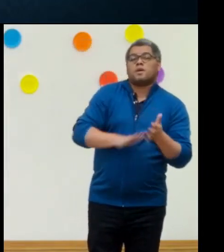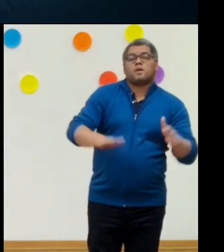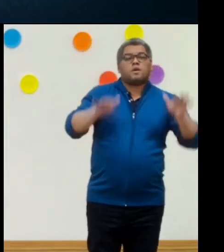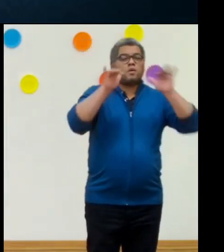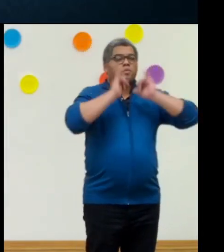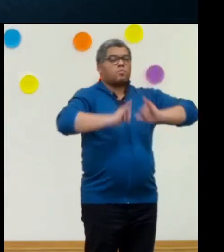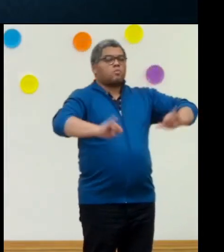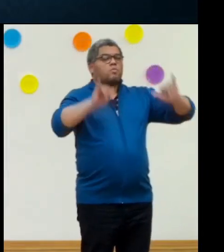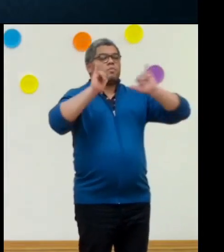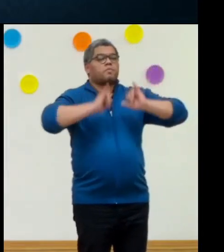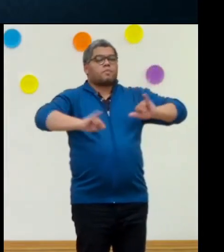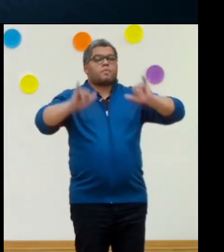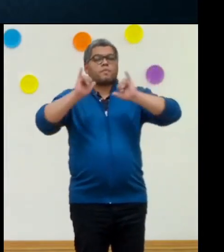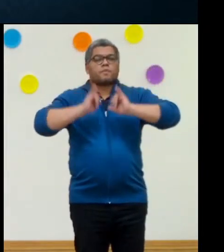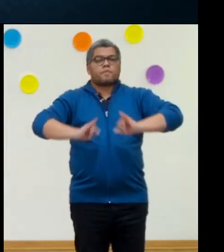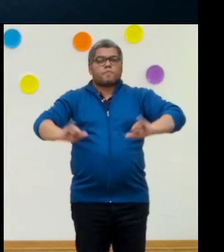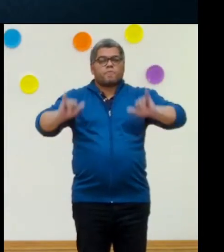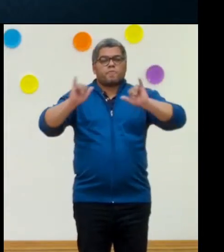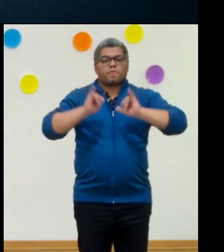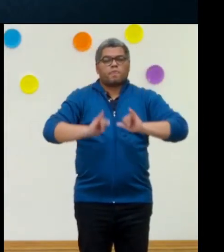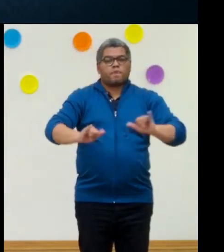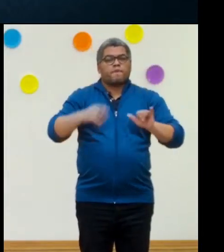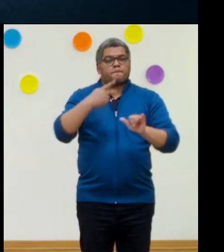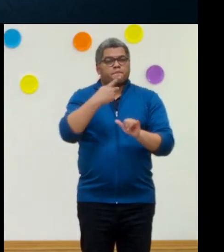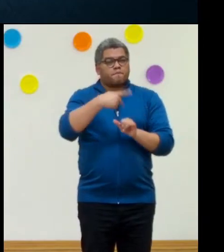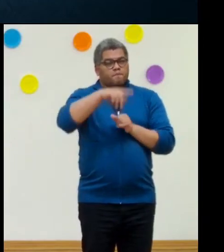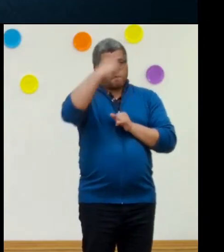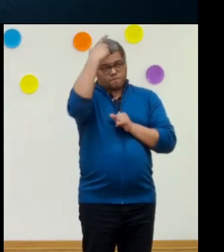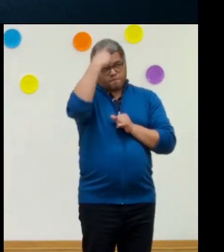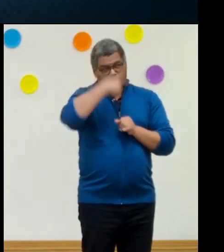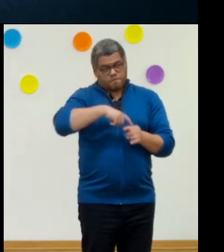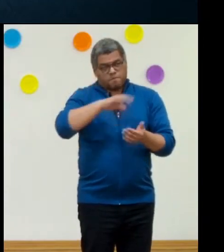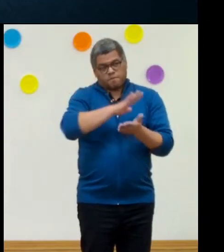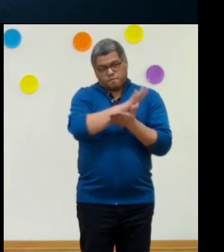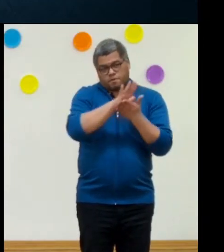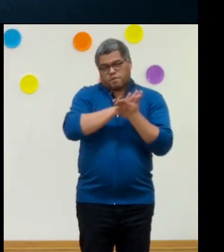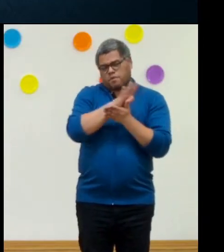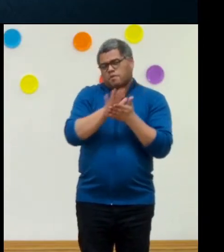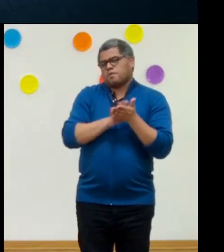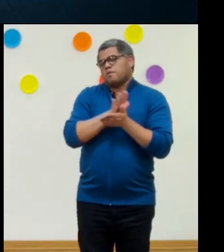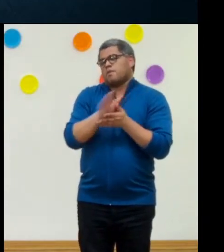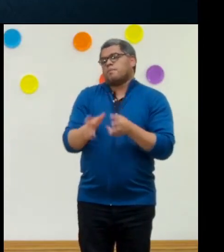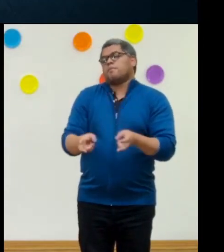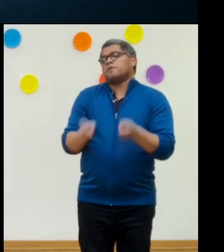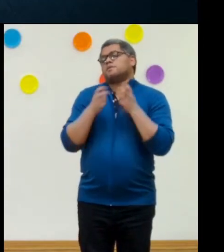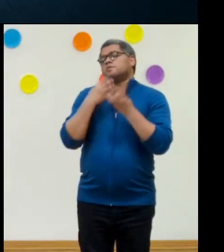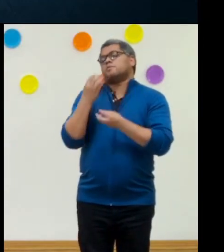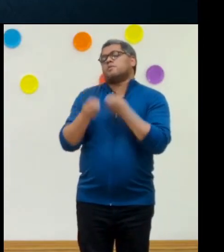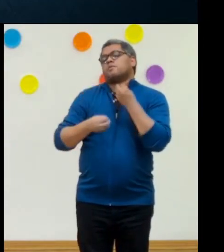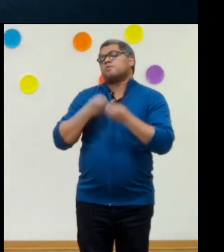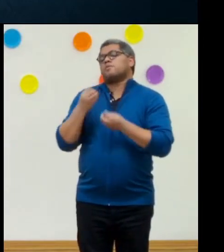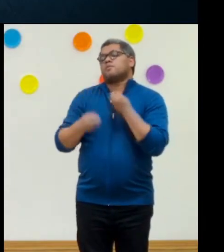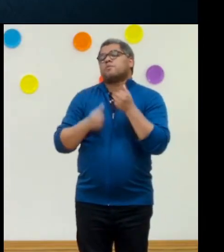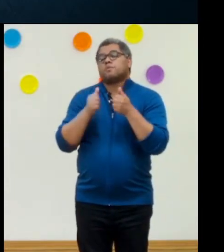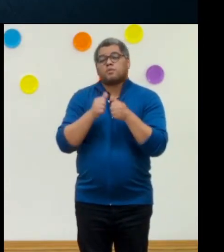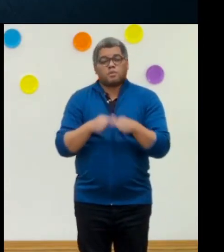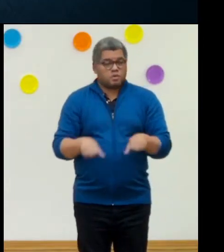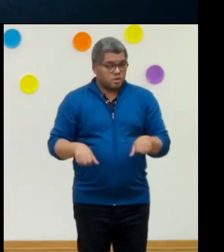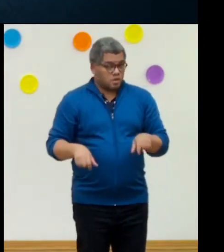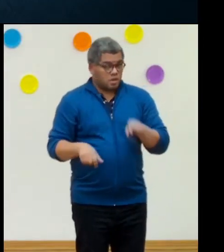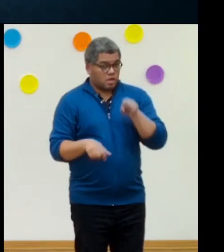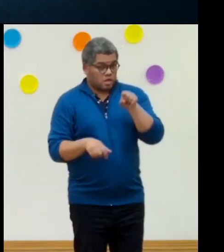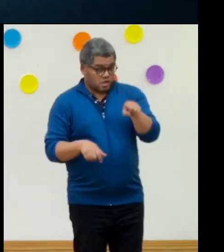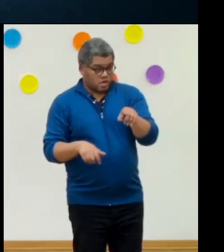promovendo a destruição do seu caráter. Percebe onde a gente está? Por isso que eu estou falando, a gente não está aqui para brincar,